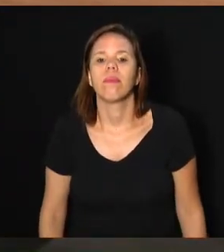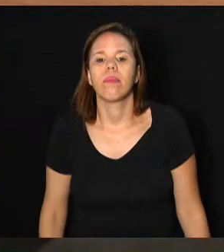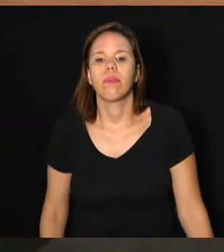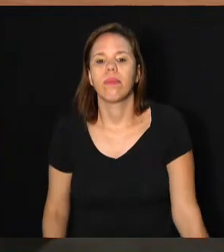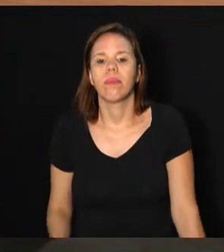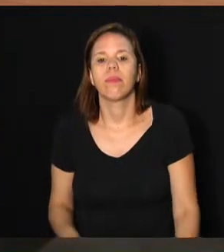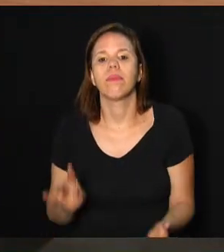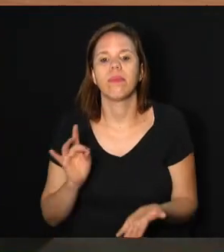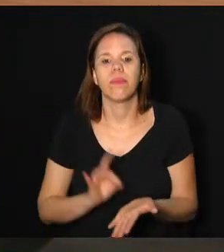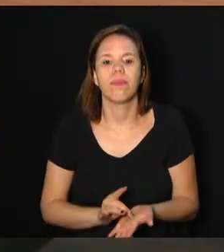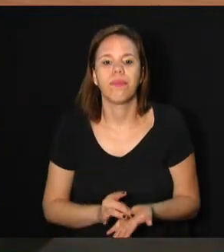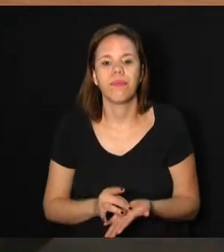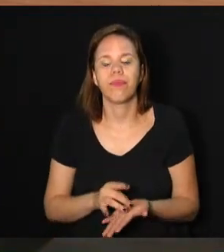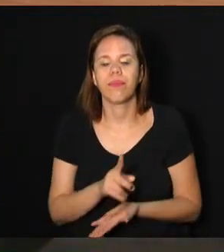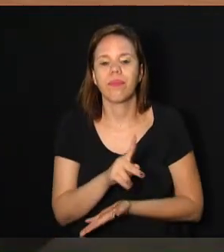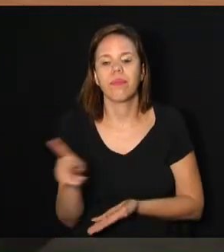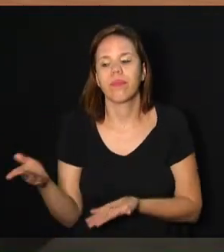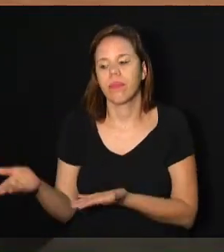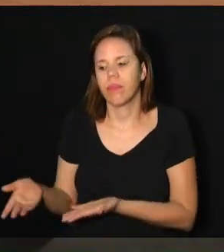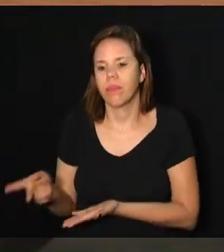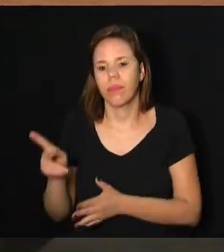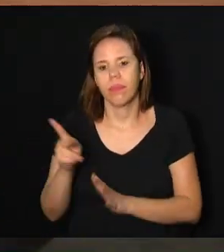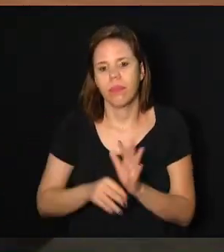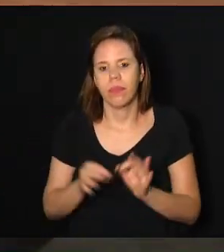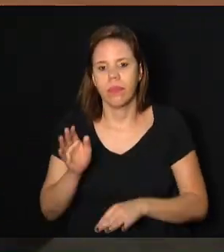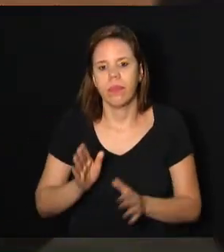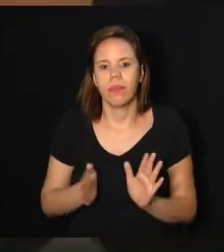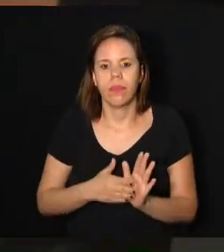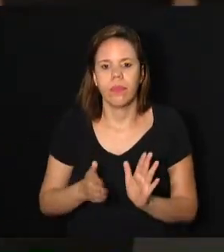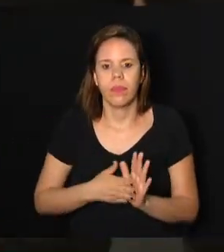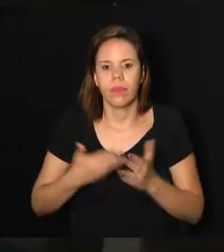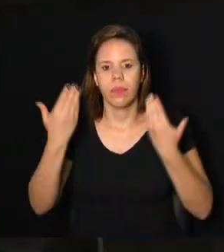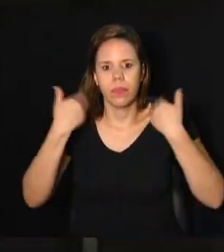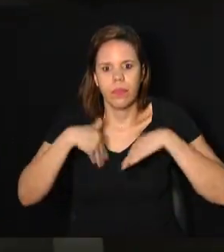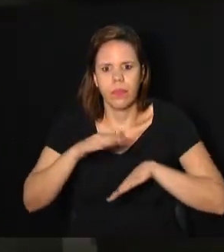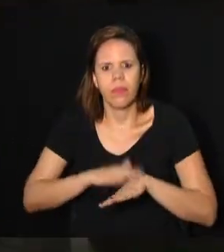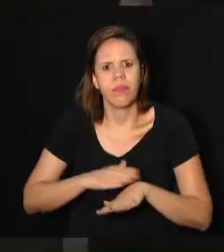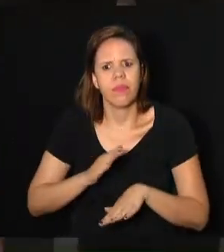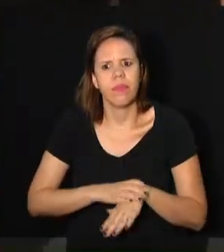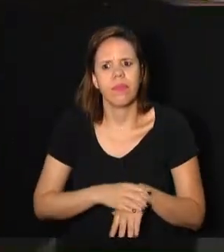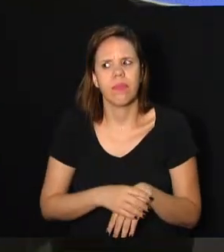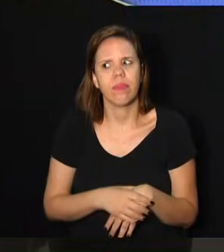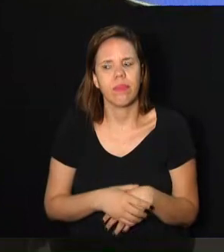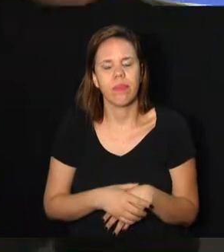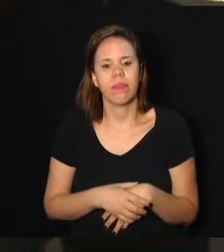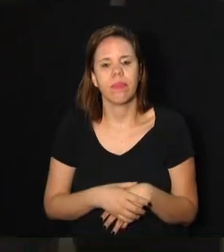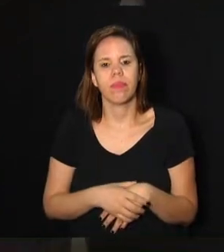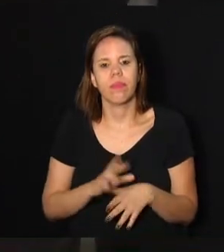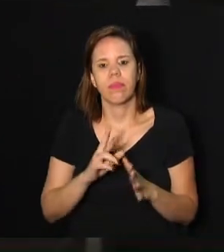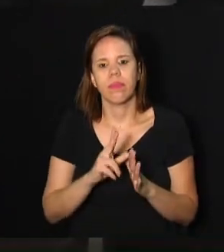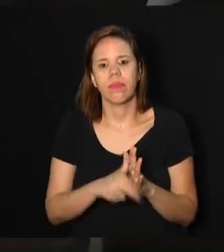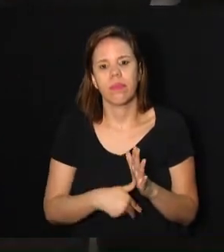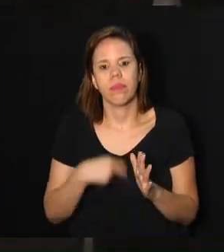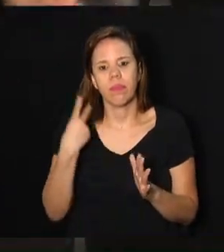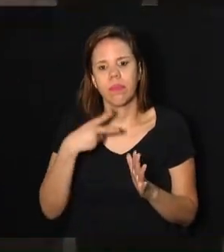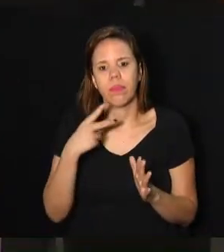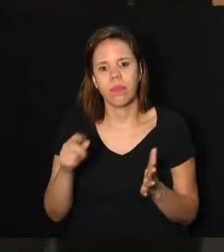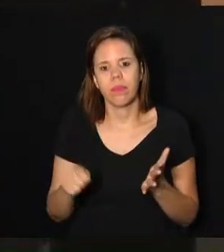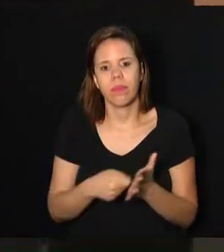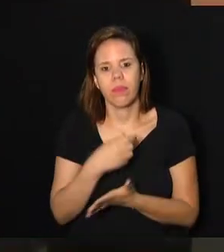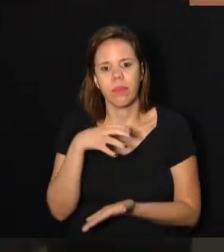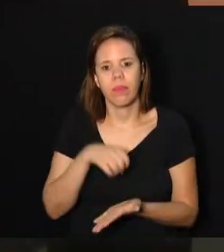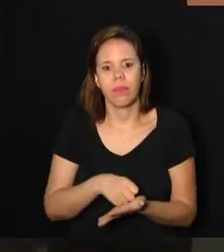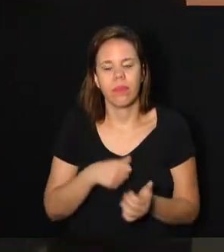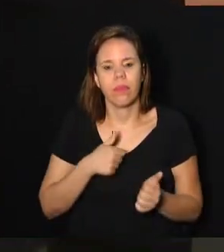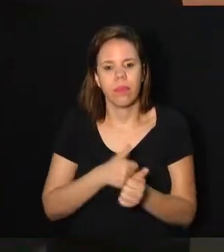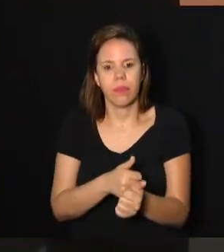Na realidade, presidente, esse projeto foi proposto de minha autoria e os outros vereadores assinaram, me acompanharam